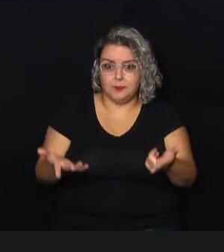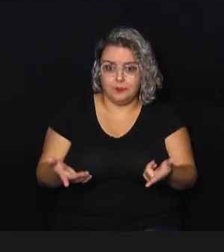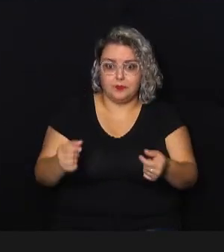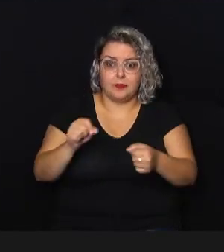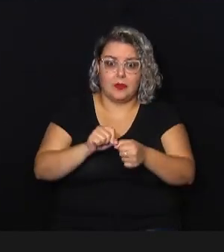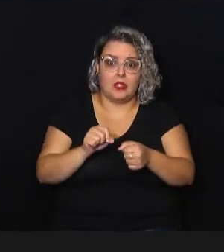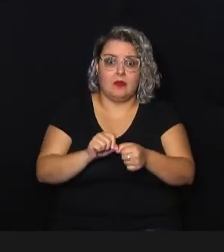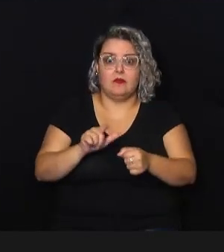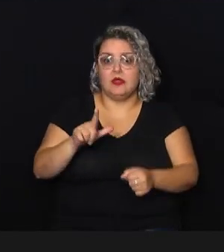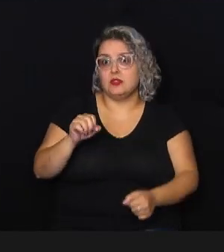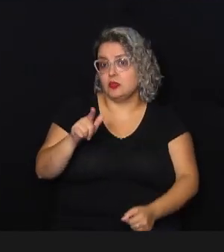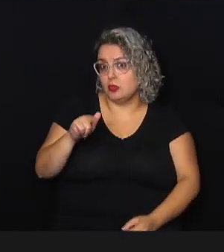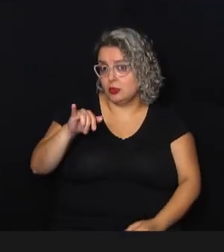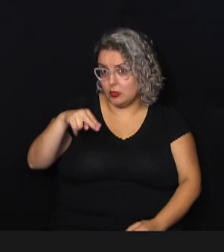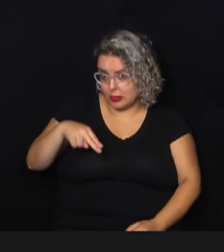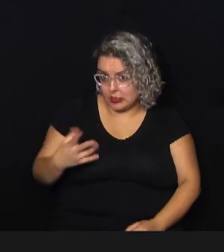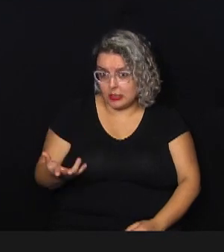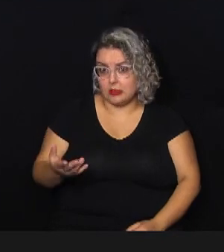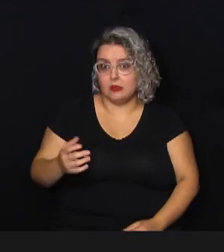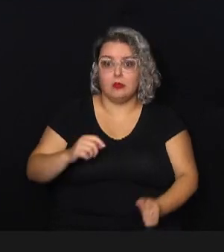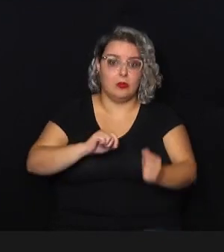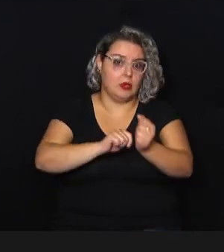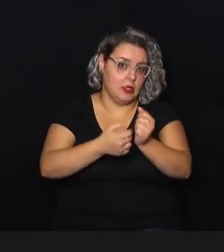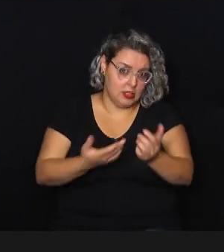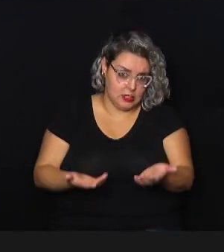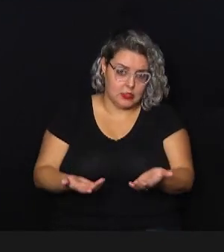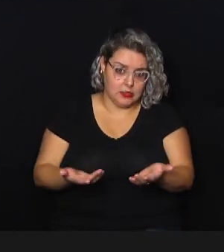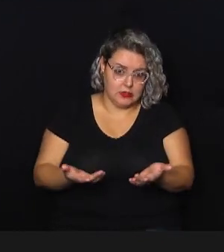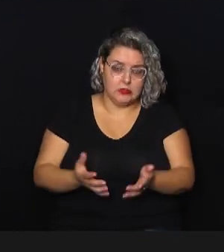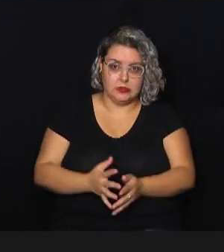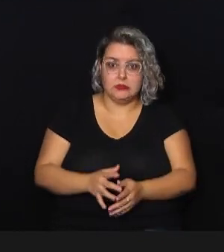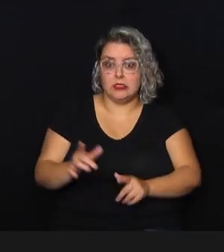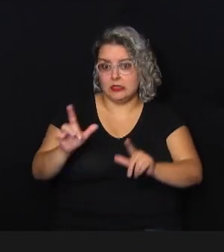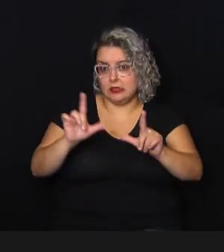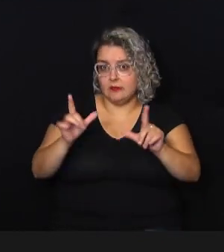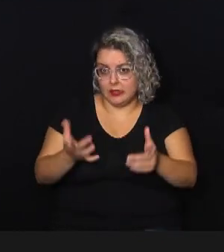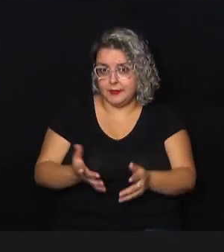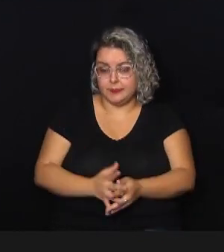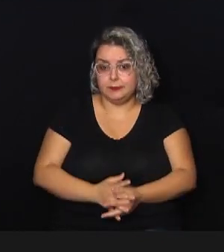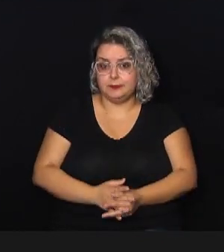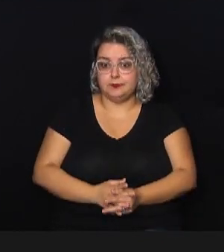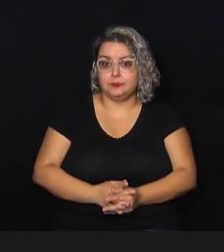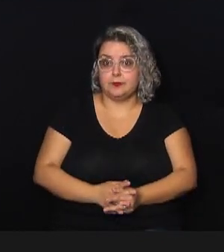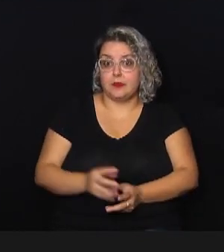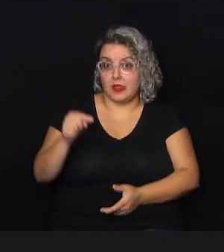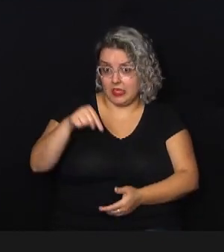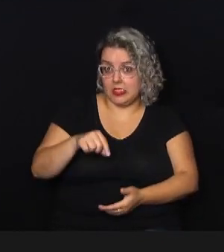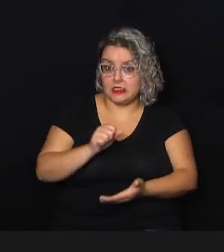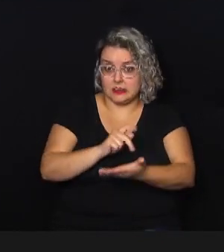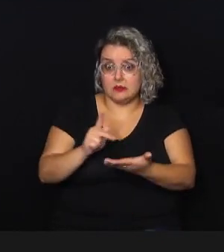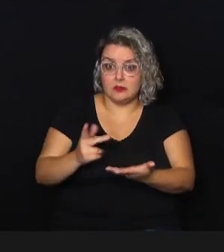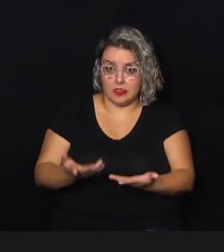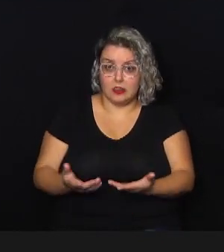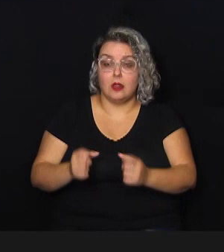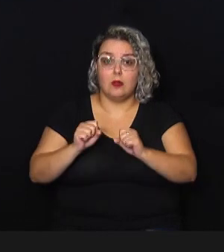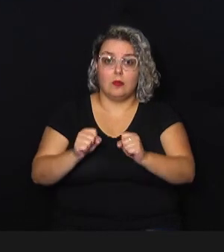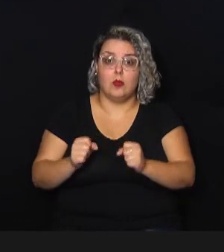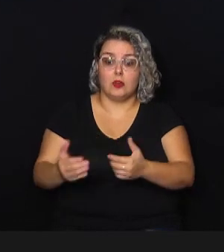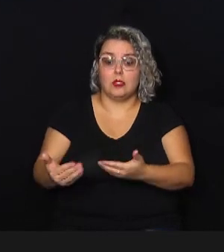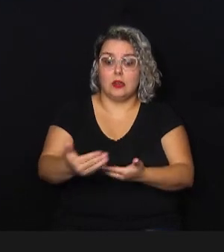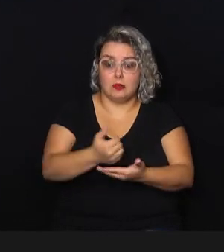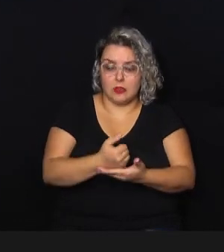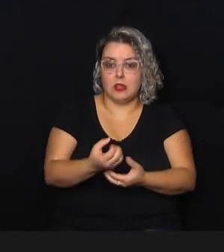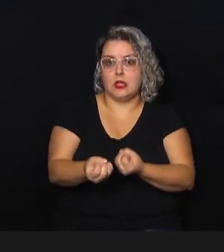sua senha e com o login e a senha, né, na TV. Esses aplicativos, eles podem capturar essas informações